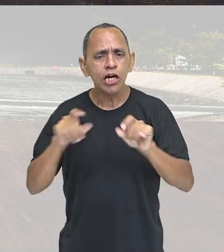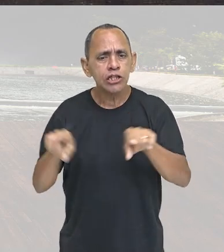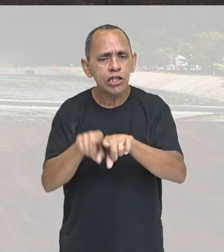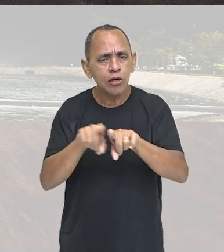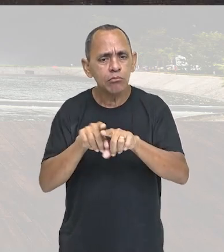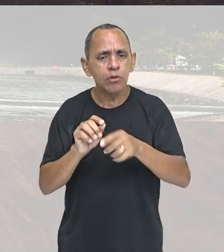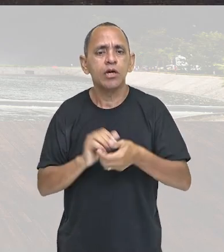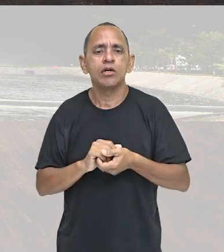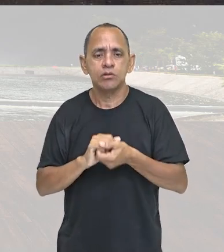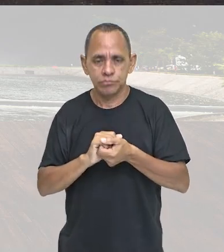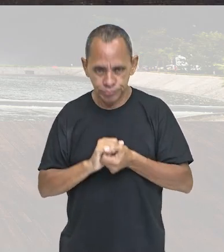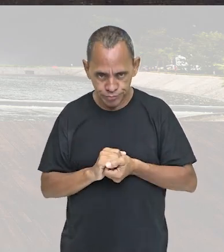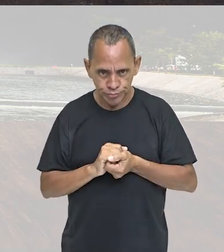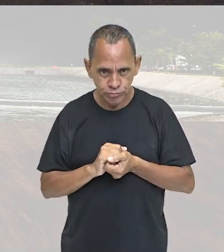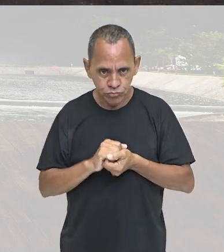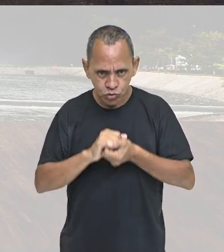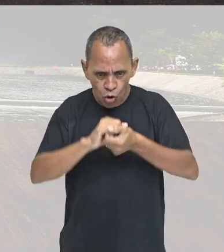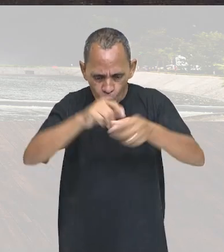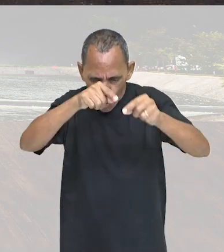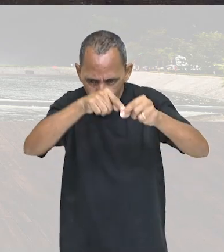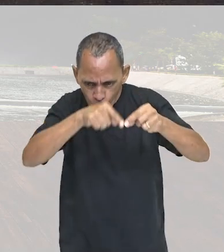uma grande parte